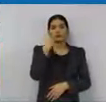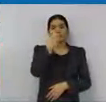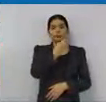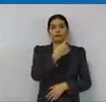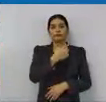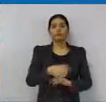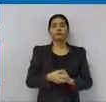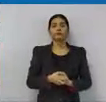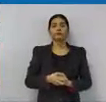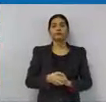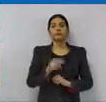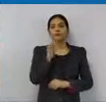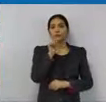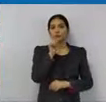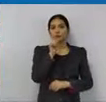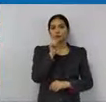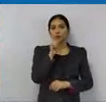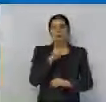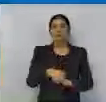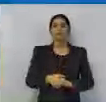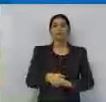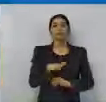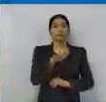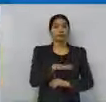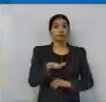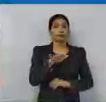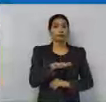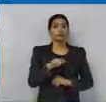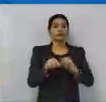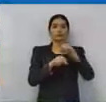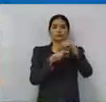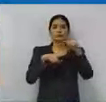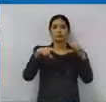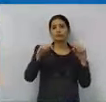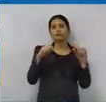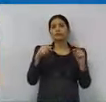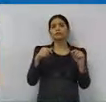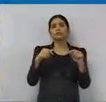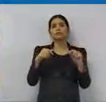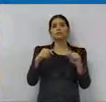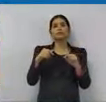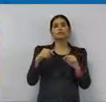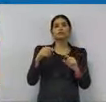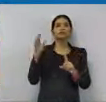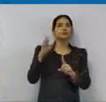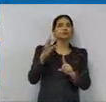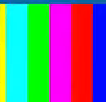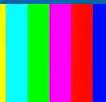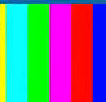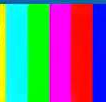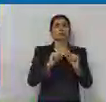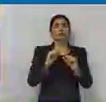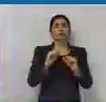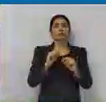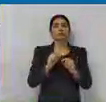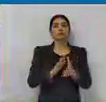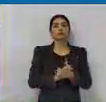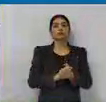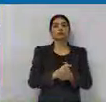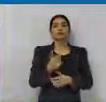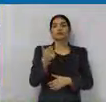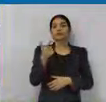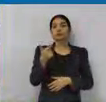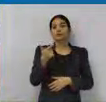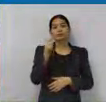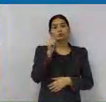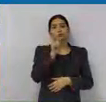interrompido. Tá? E para a companhia, o reflexo disso é um não faturamento de cerca de